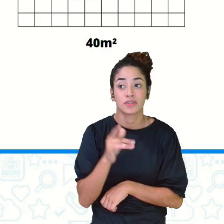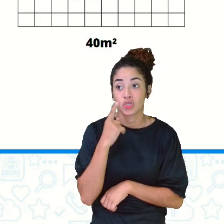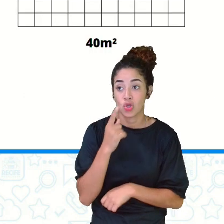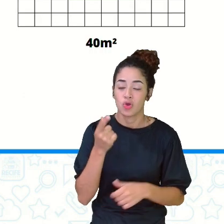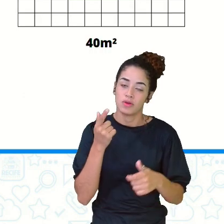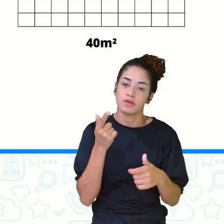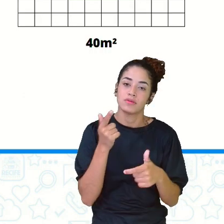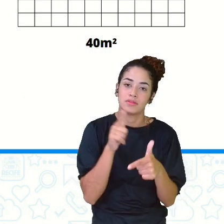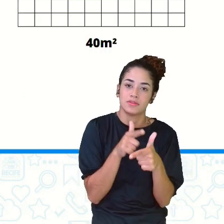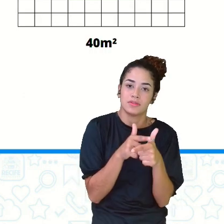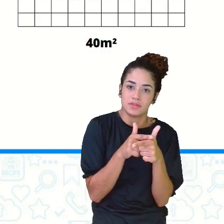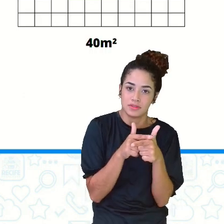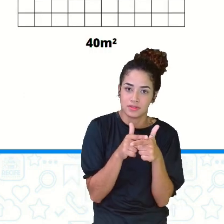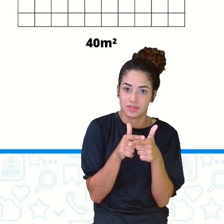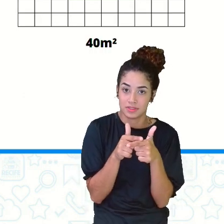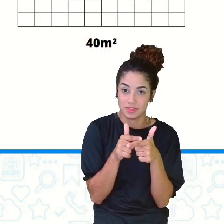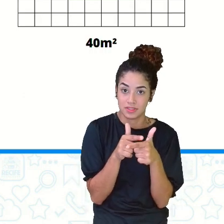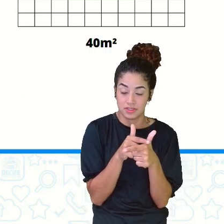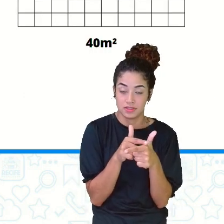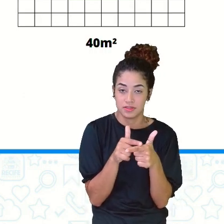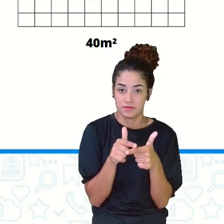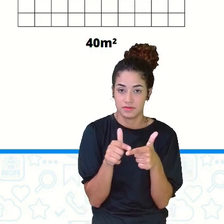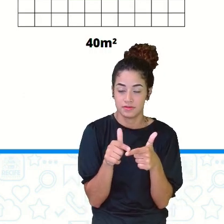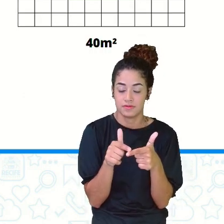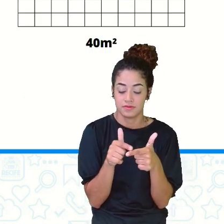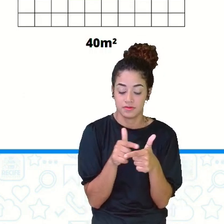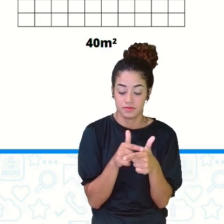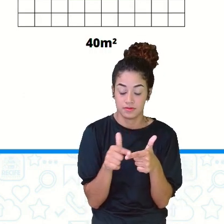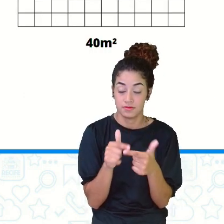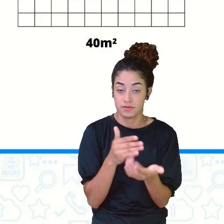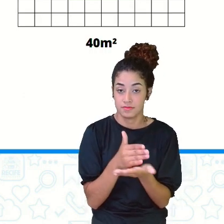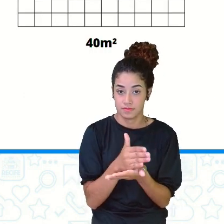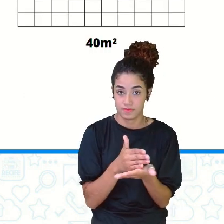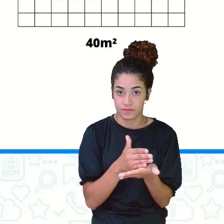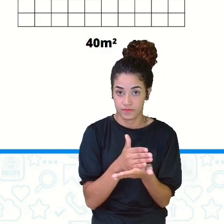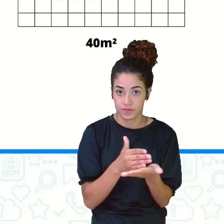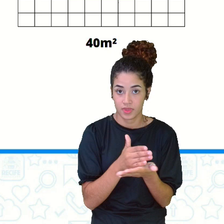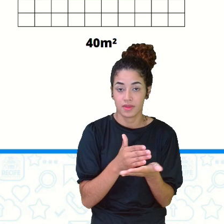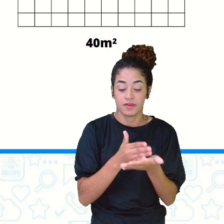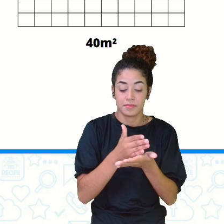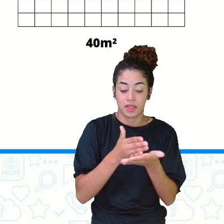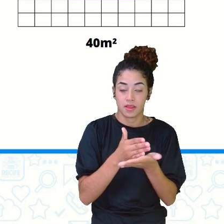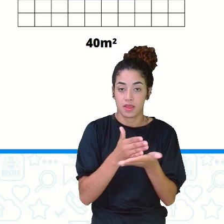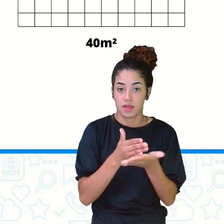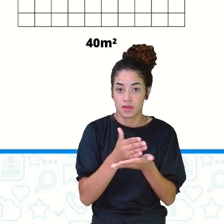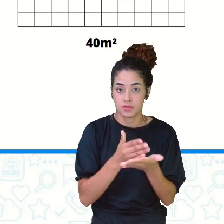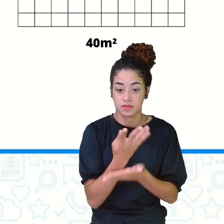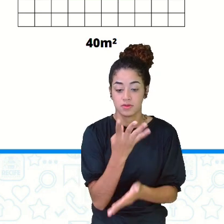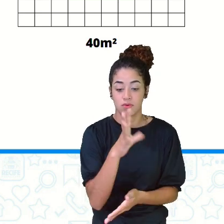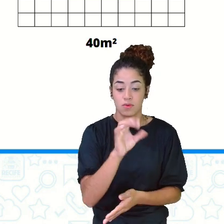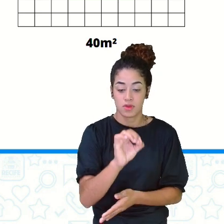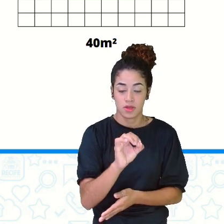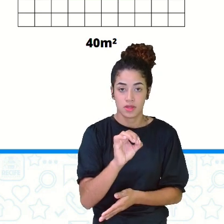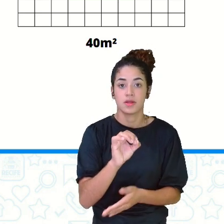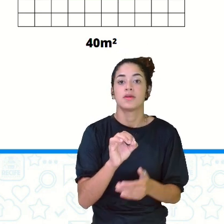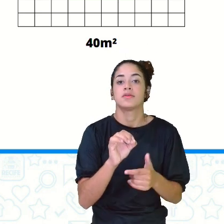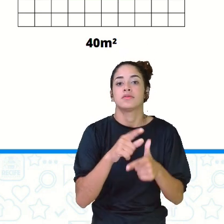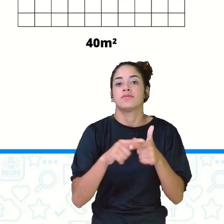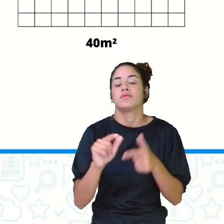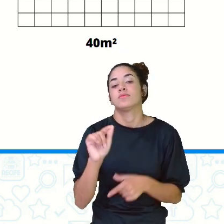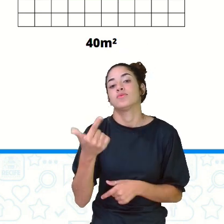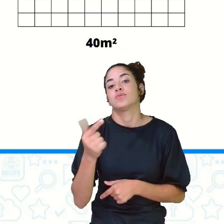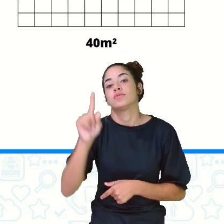divisão, antes da hora do registro, em 2 vezes. Dividi na metade, 40 por 2,